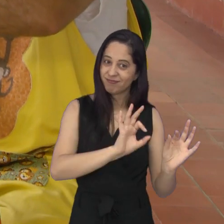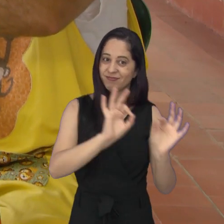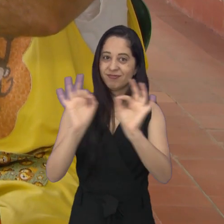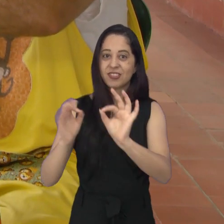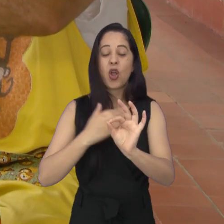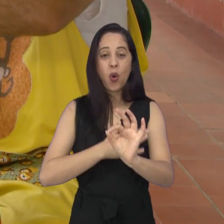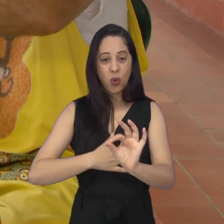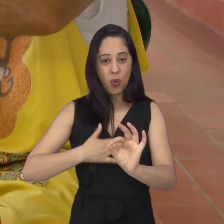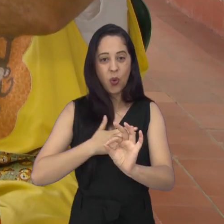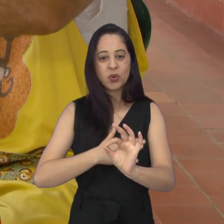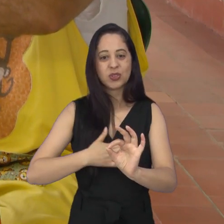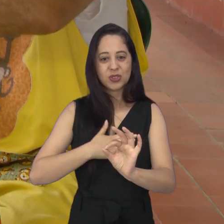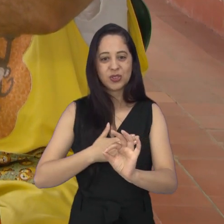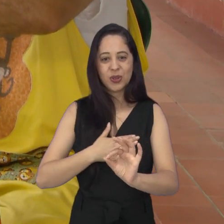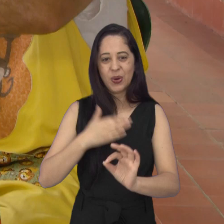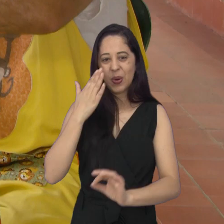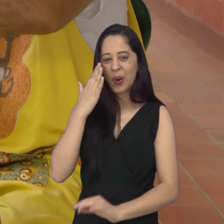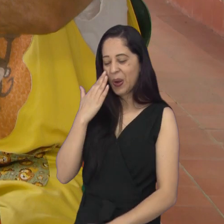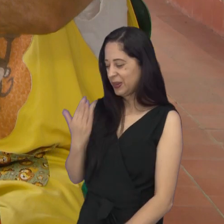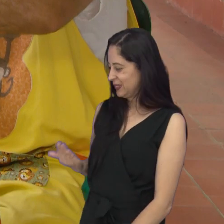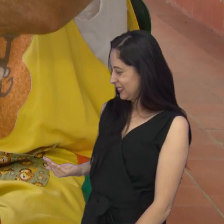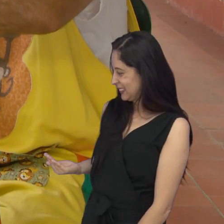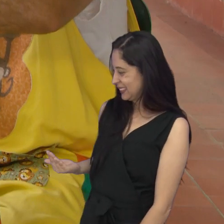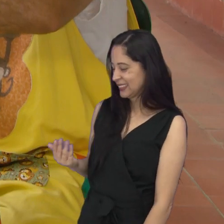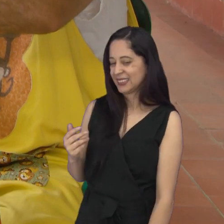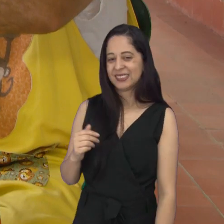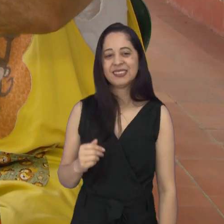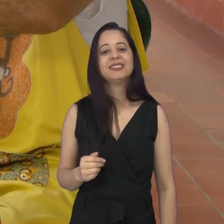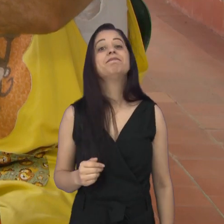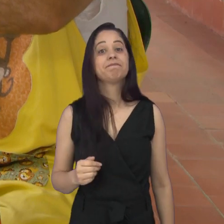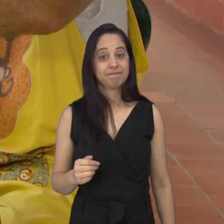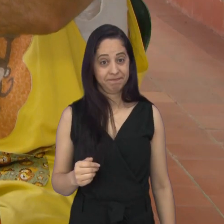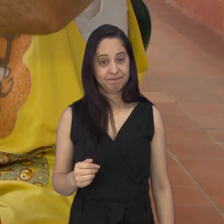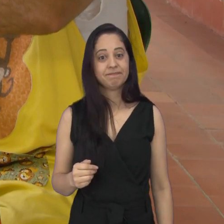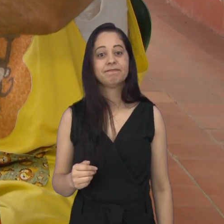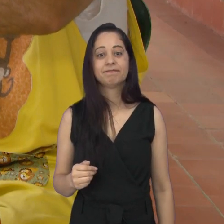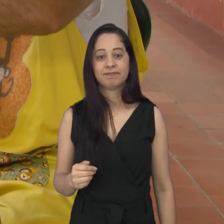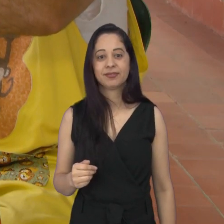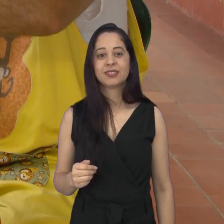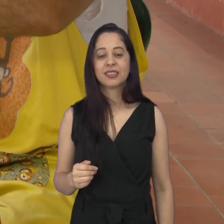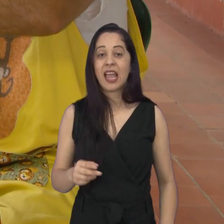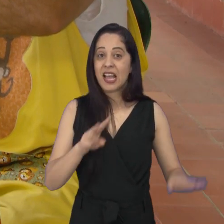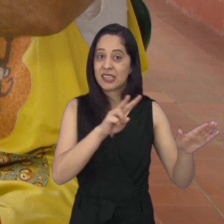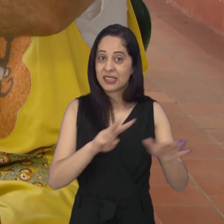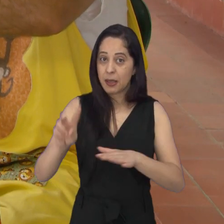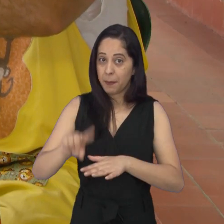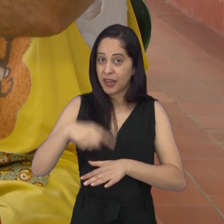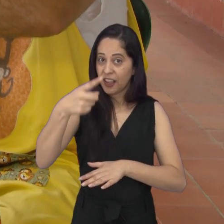e gostou também desse nosso Feito em Casa de hoje. E olha, temos um